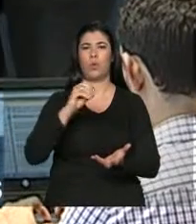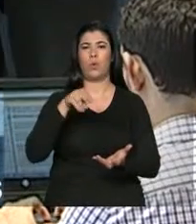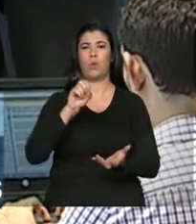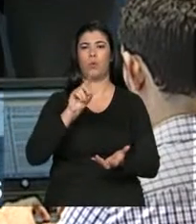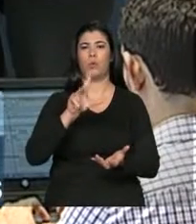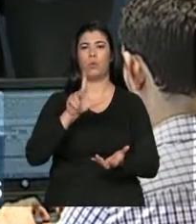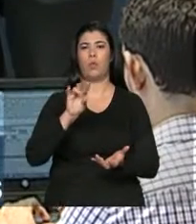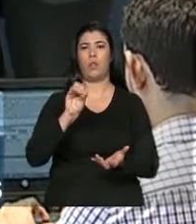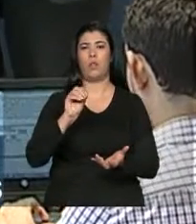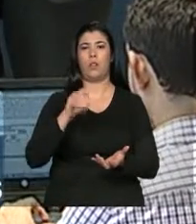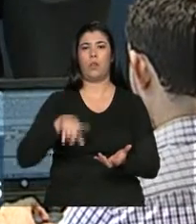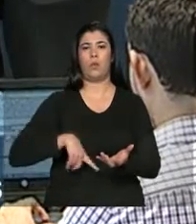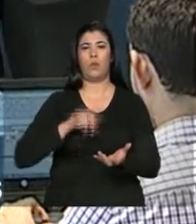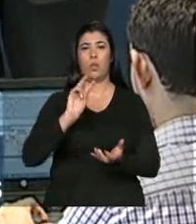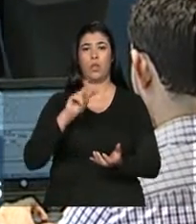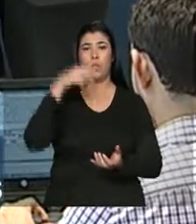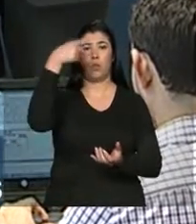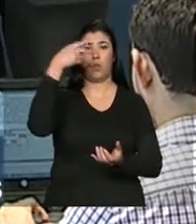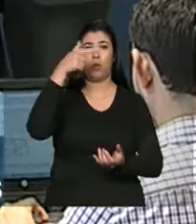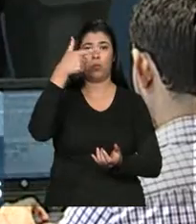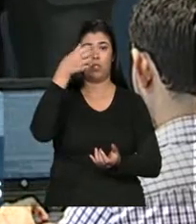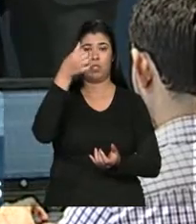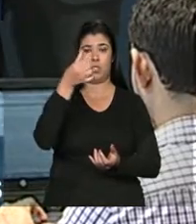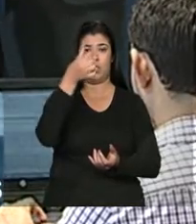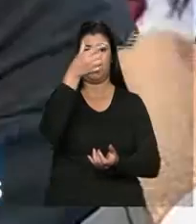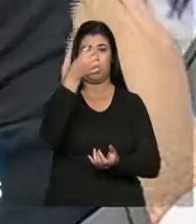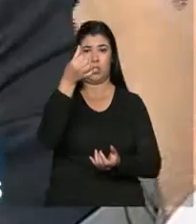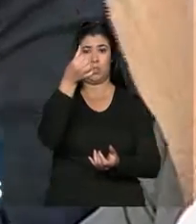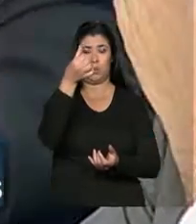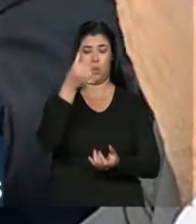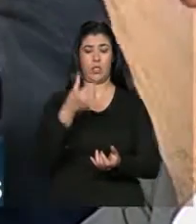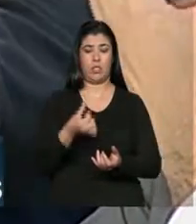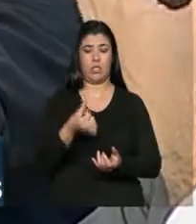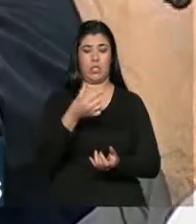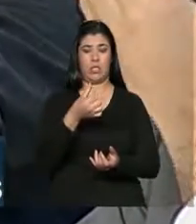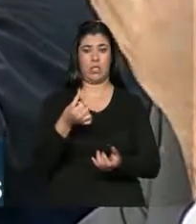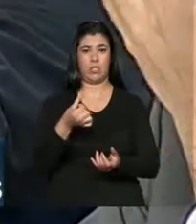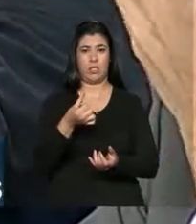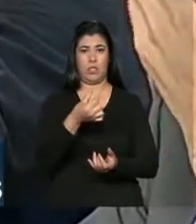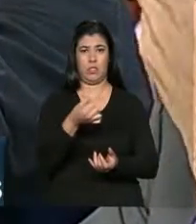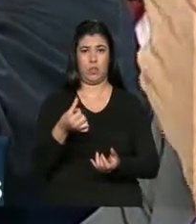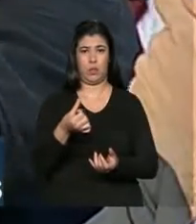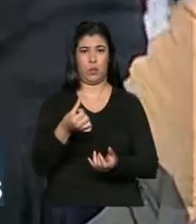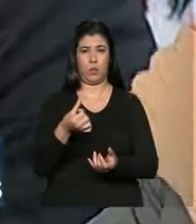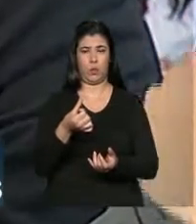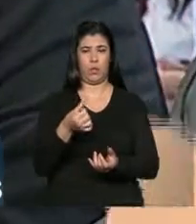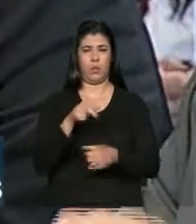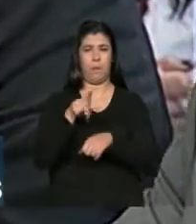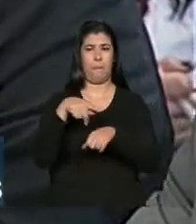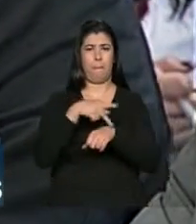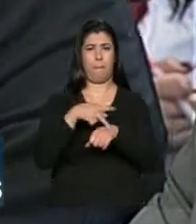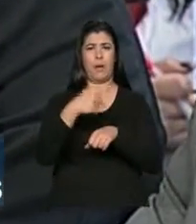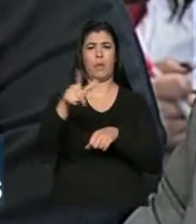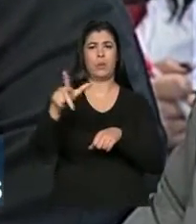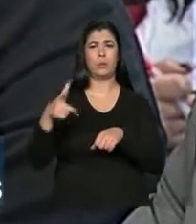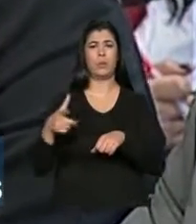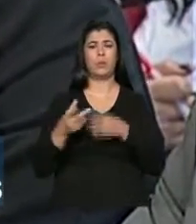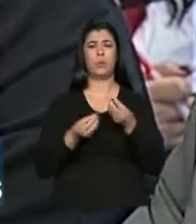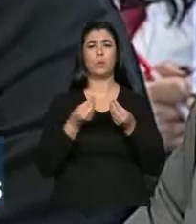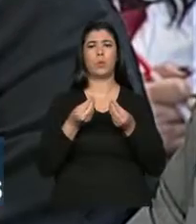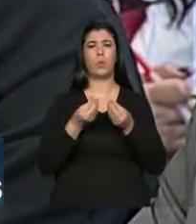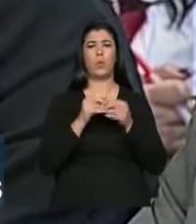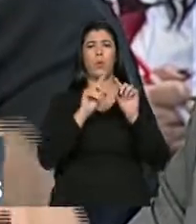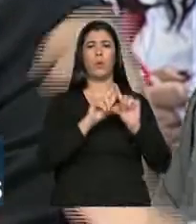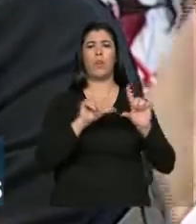Sim. E lá em cima, esses 62 só estão distribuídos entre países estrangeiros. Então, como é